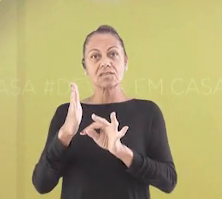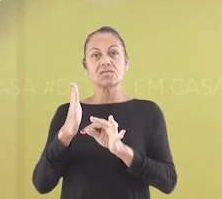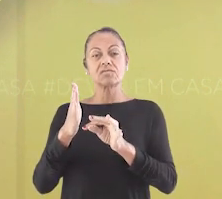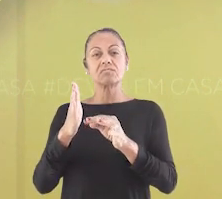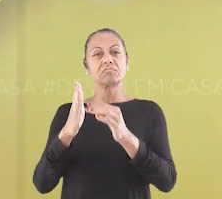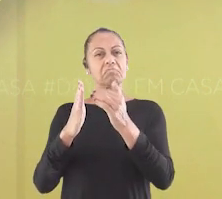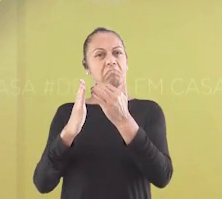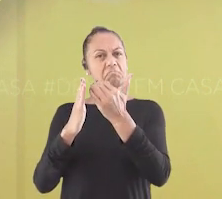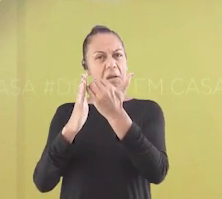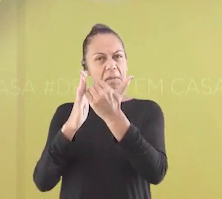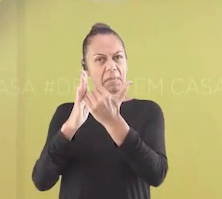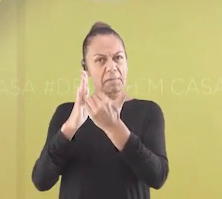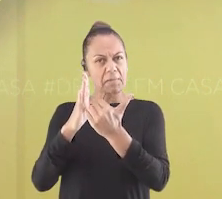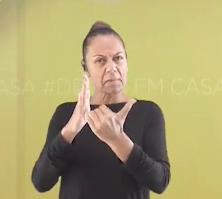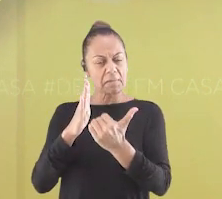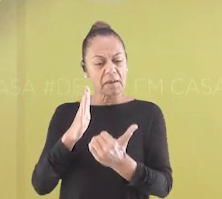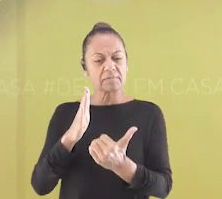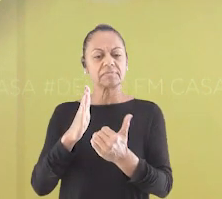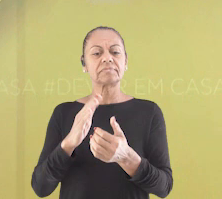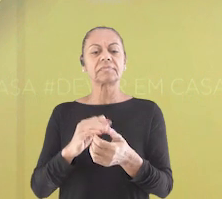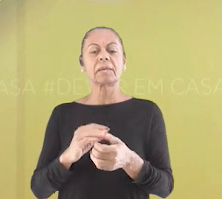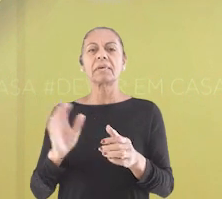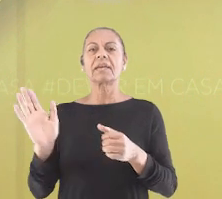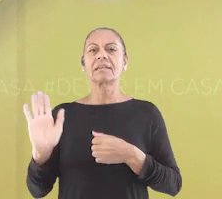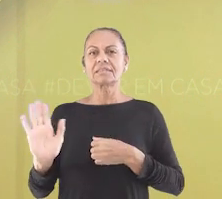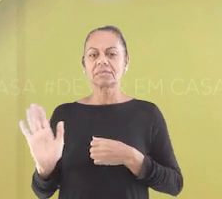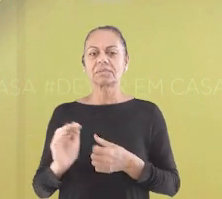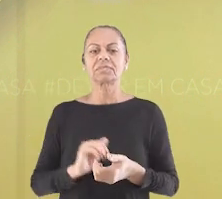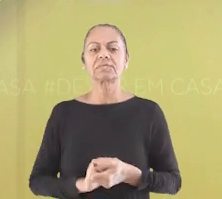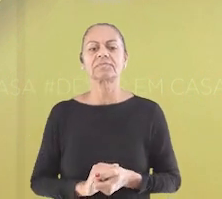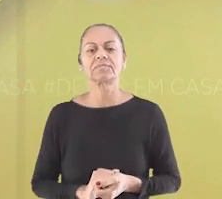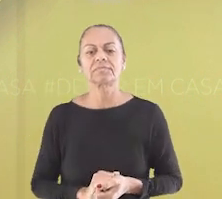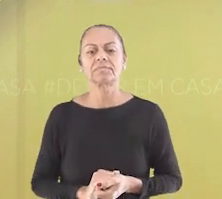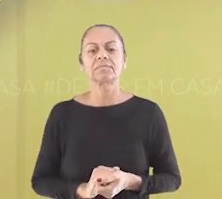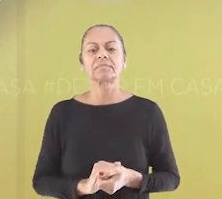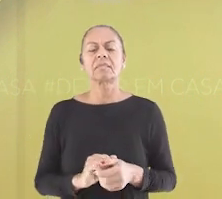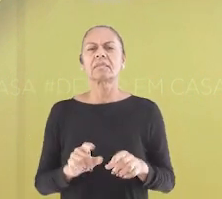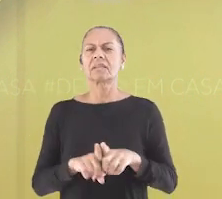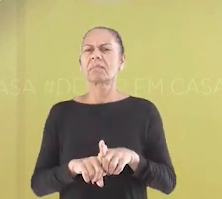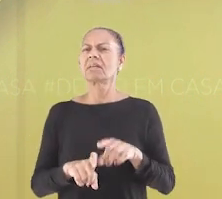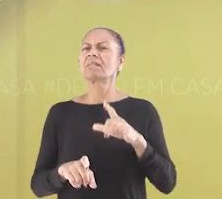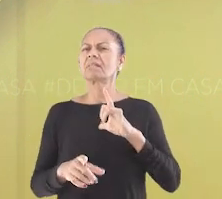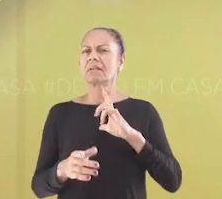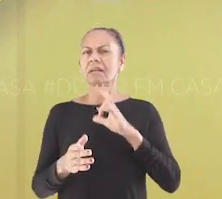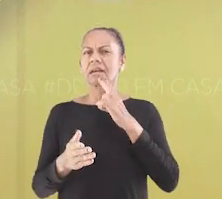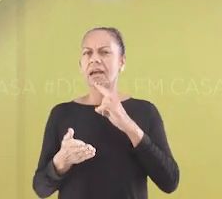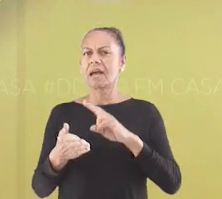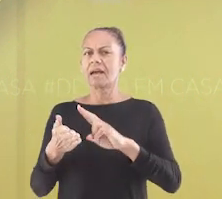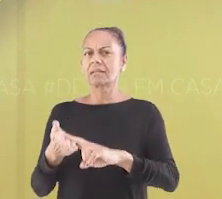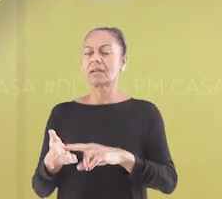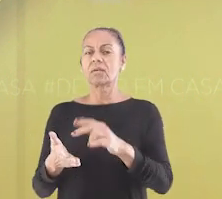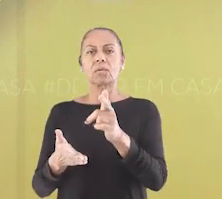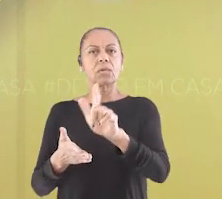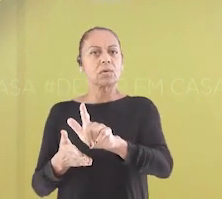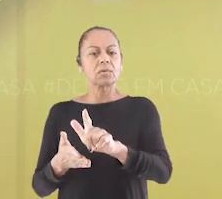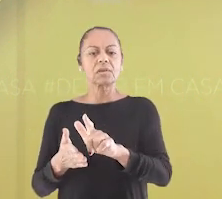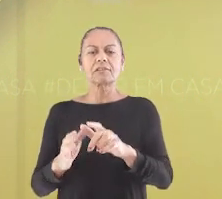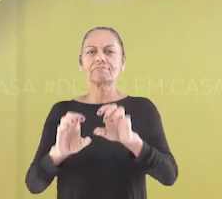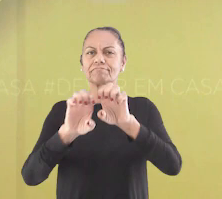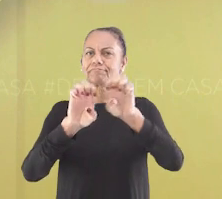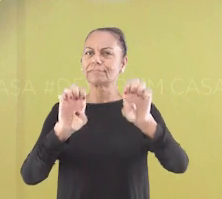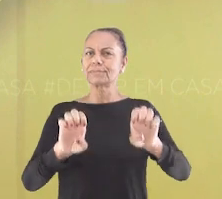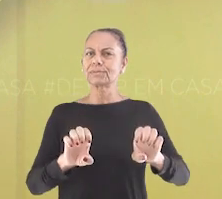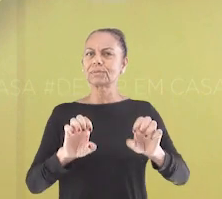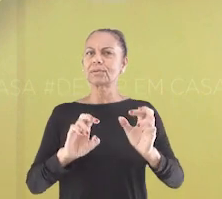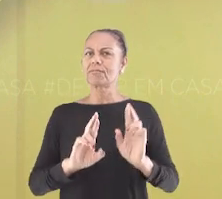do texto e também a despedida. Contudo, existem outras cartas do leitor que não